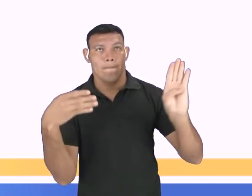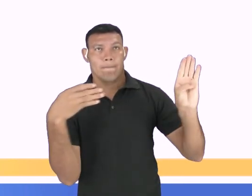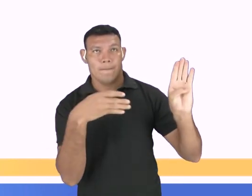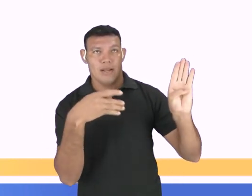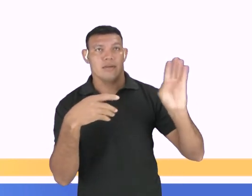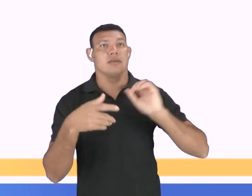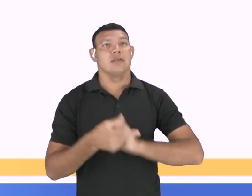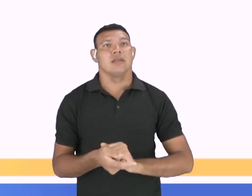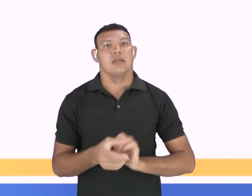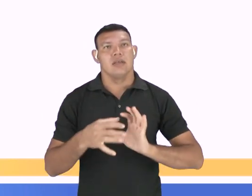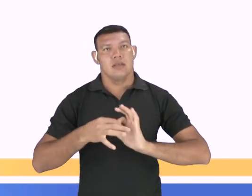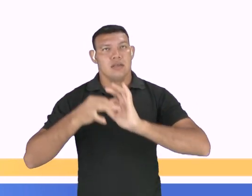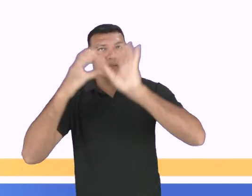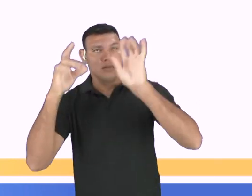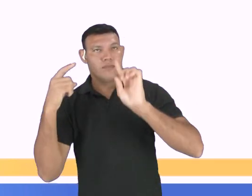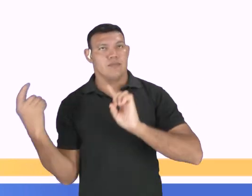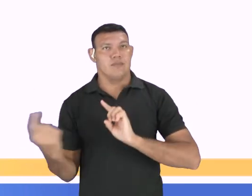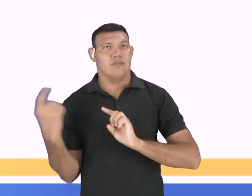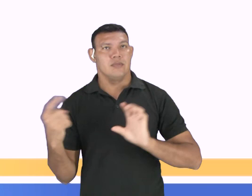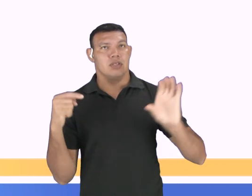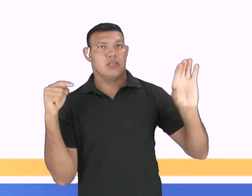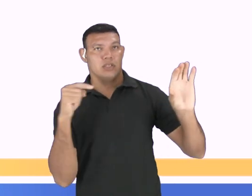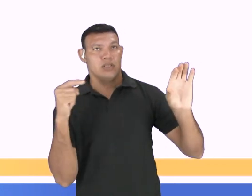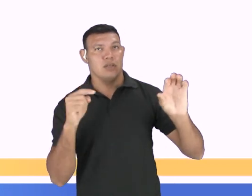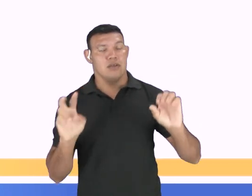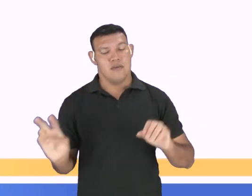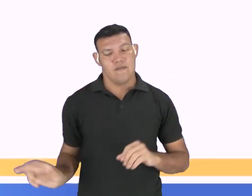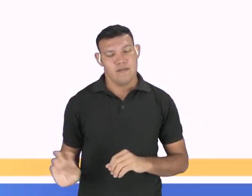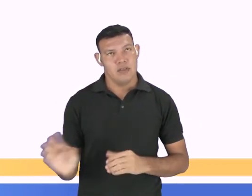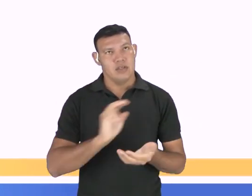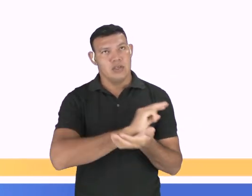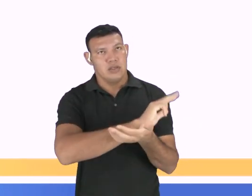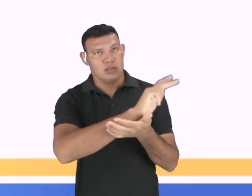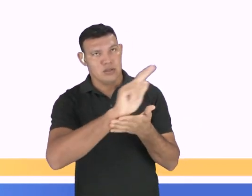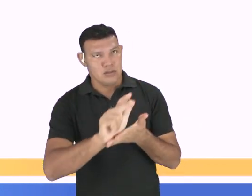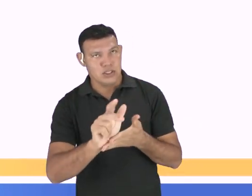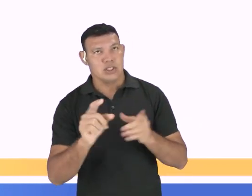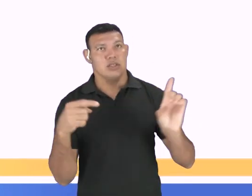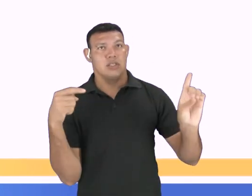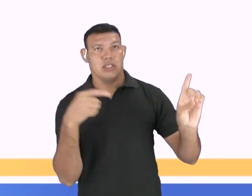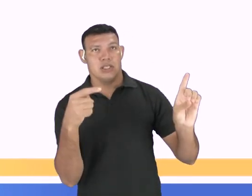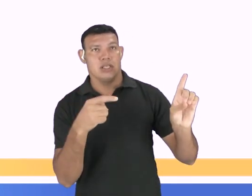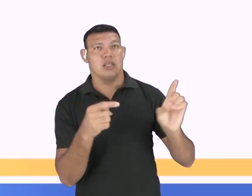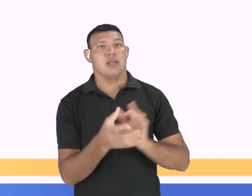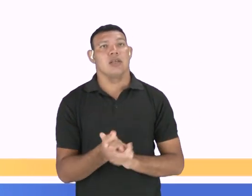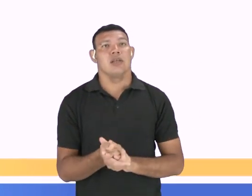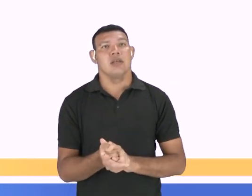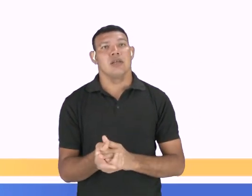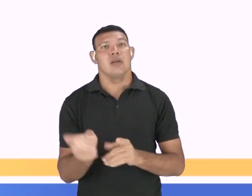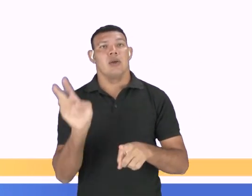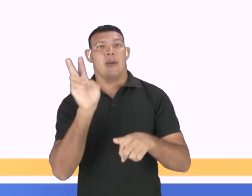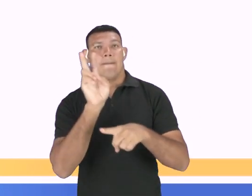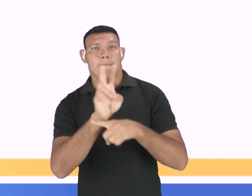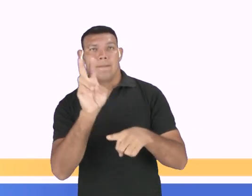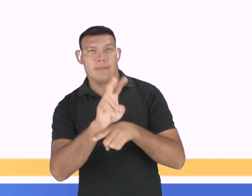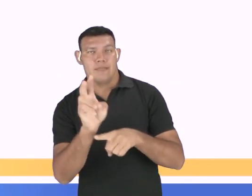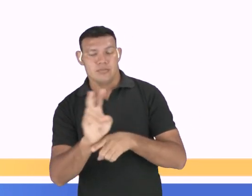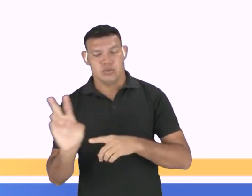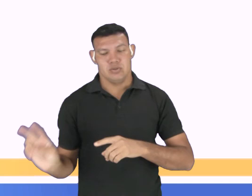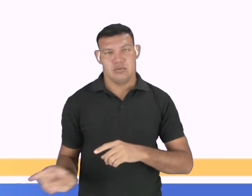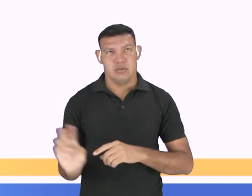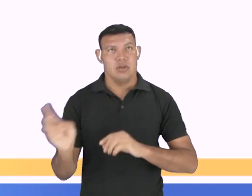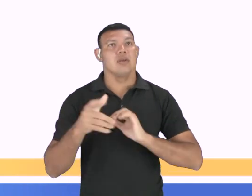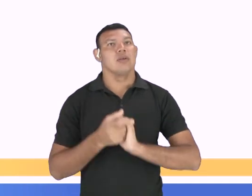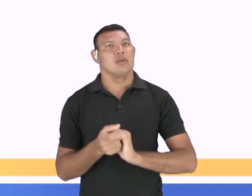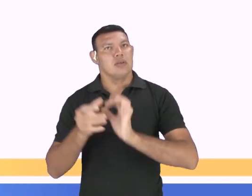D, conservação dos valores. Então, de acordo com a nossa aula, qual seria a resposta correta aí, pessoal? Vamos ver que a ênfase do liberalismo